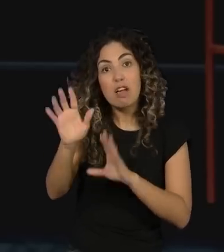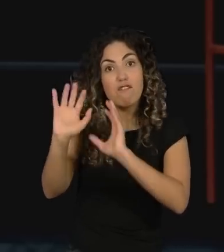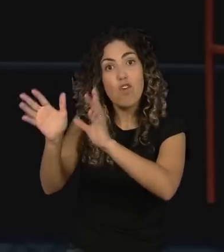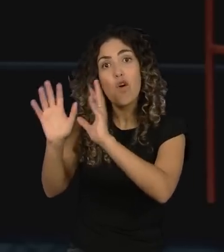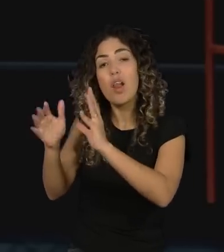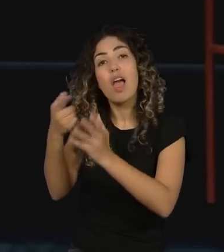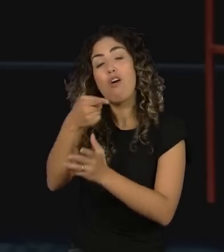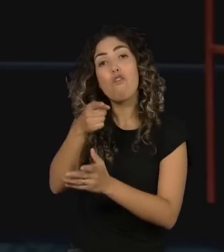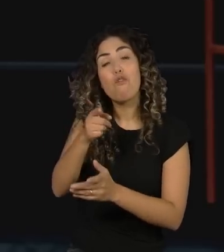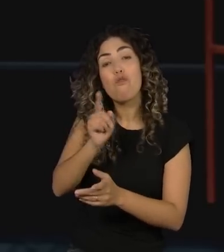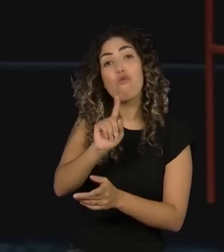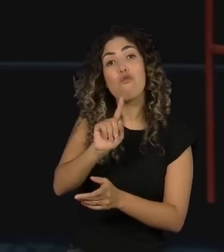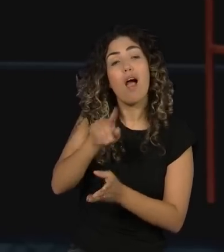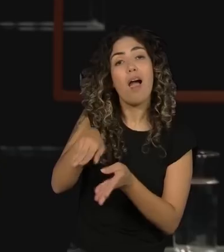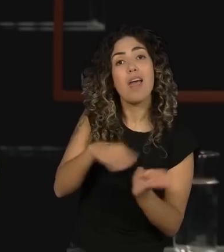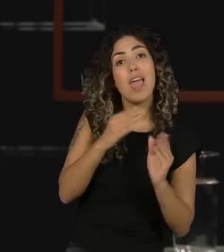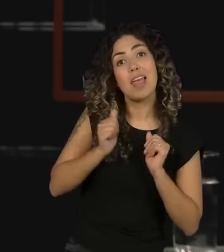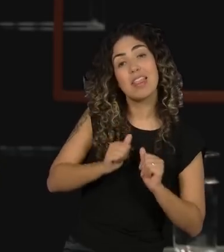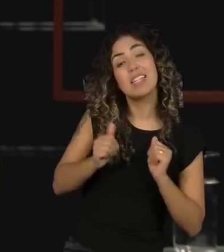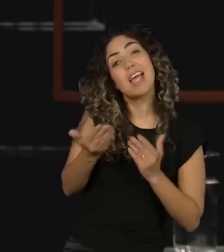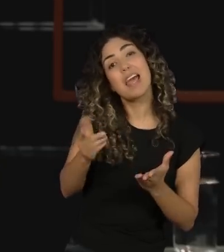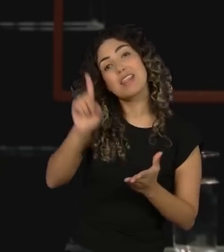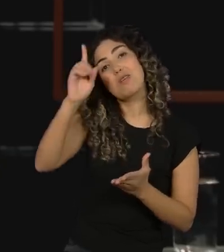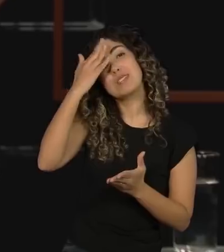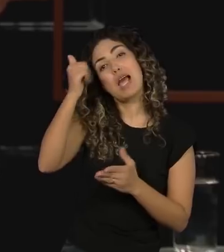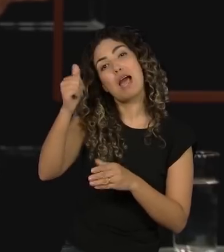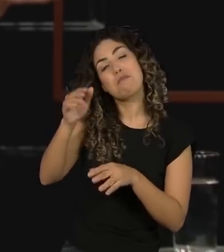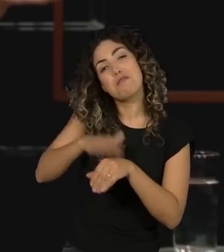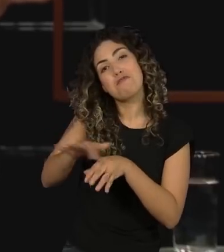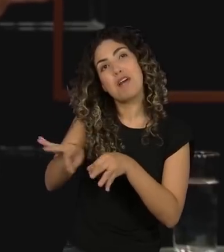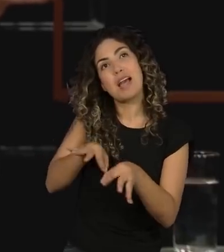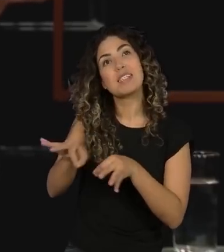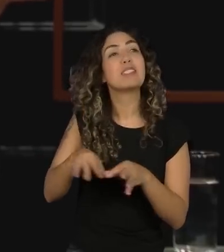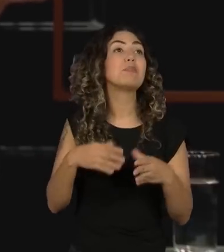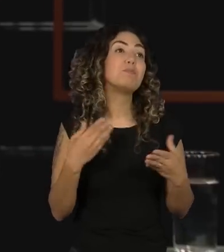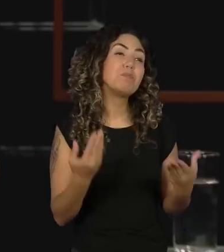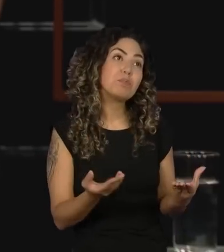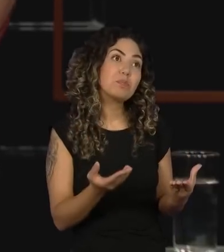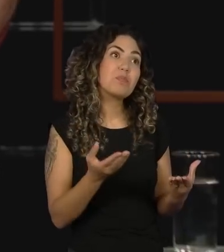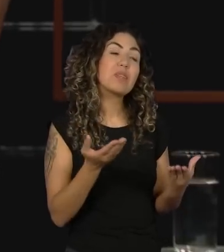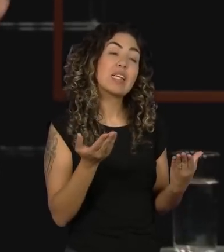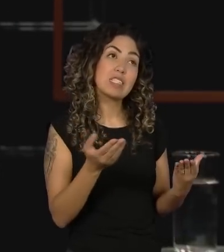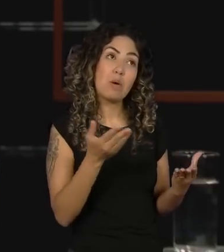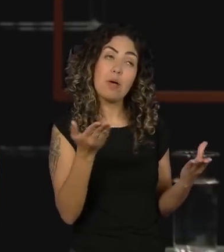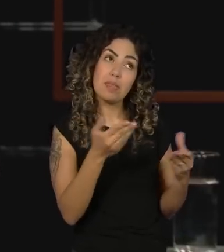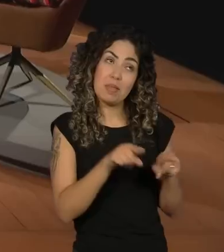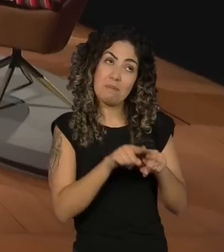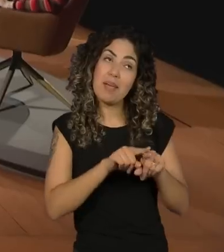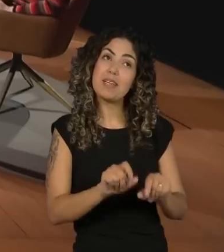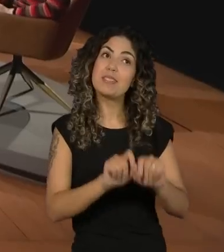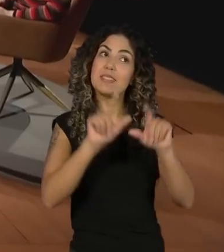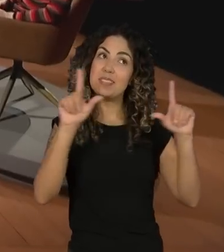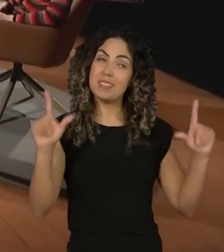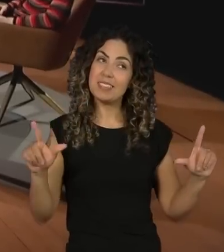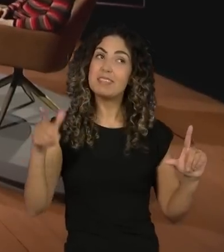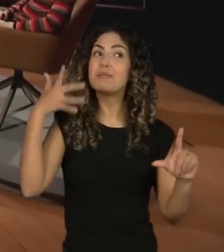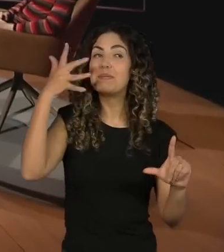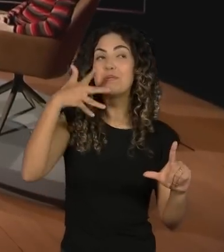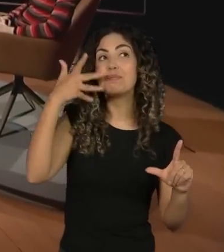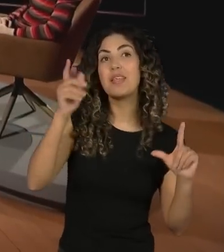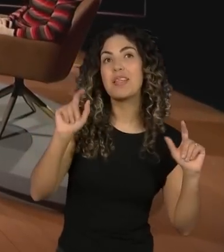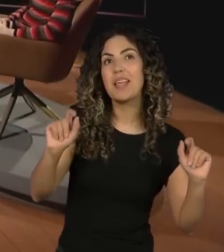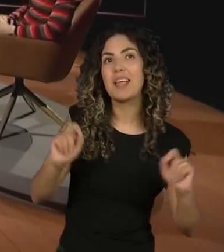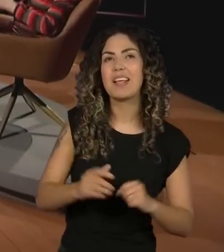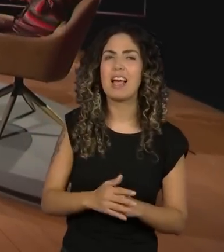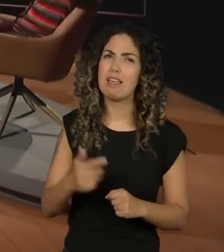tortas. Mas na época eu sofri muito. Alguém que sofre nas mãos da Norma também mandou uma mensagem para você. Eu